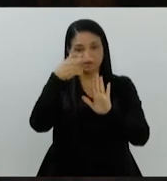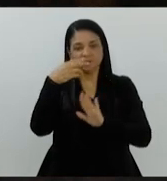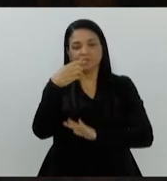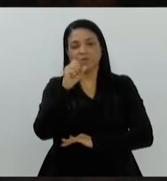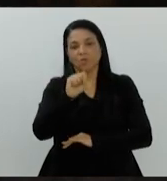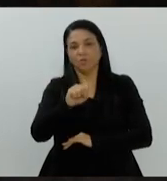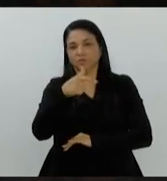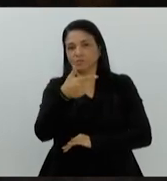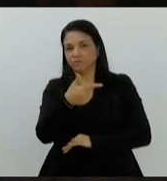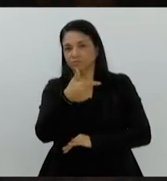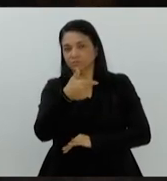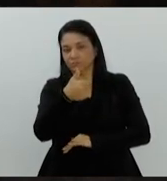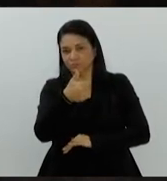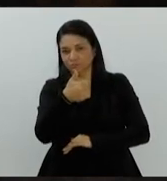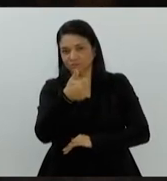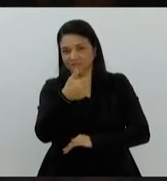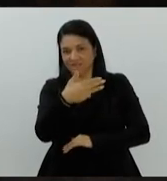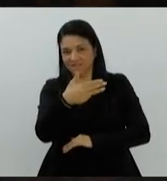resolução número